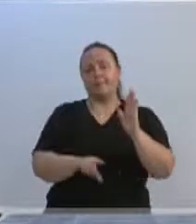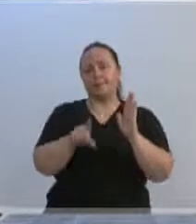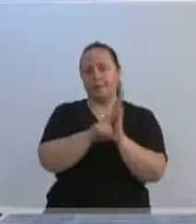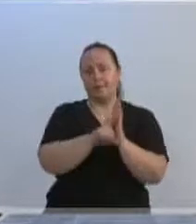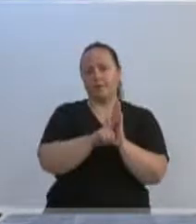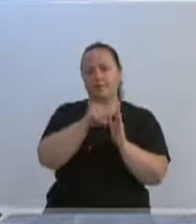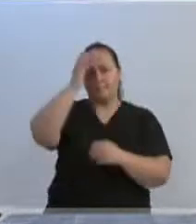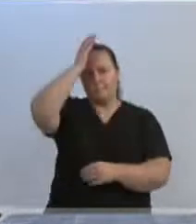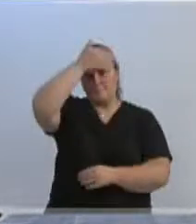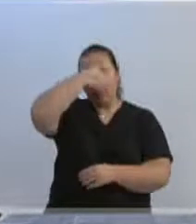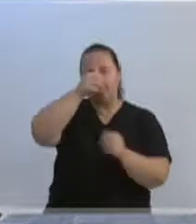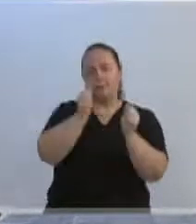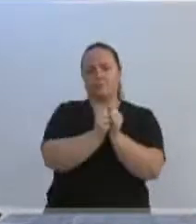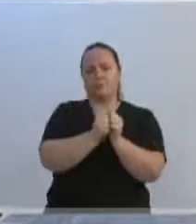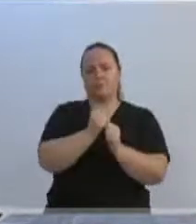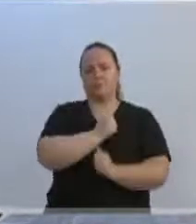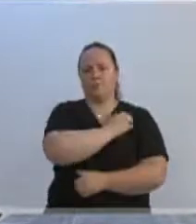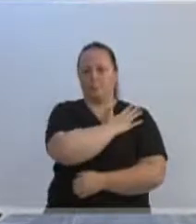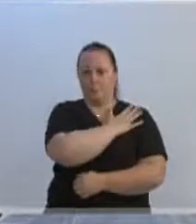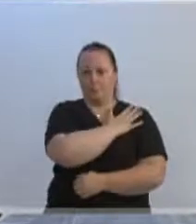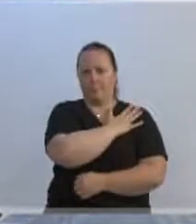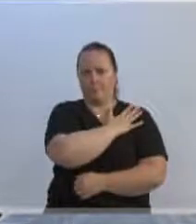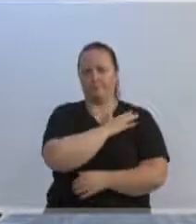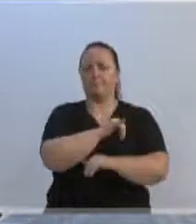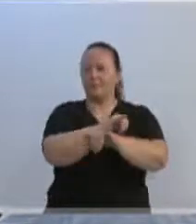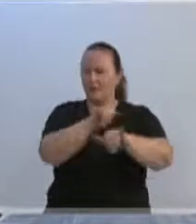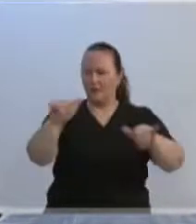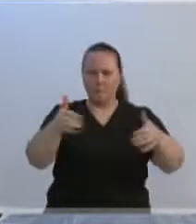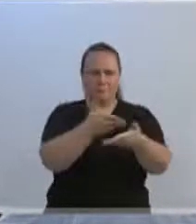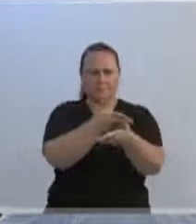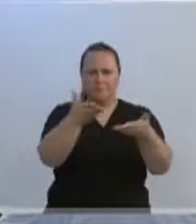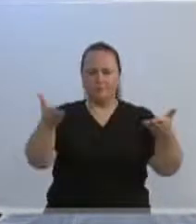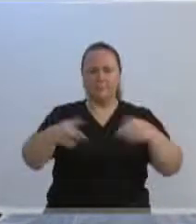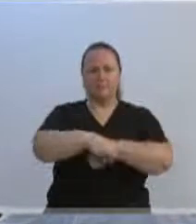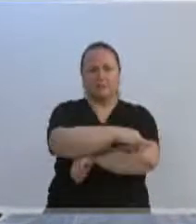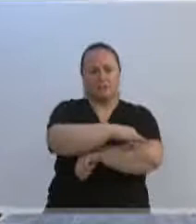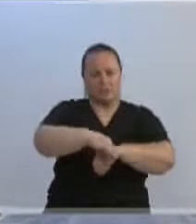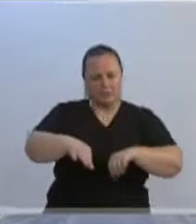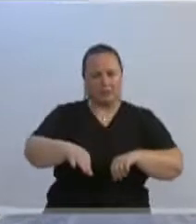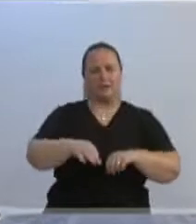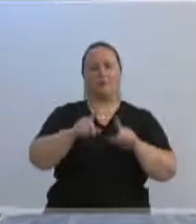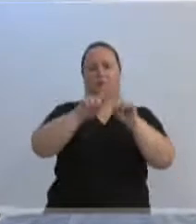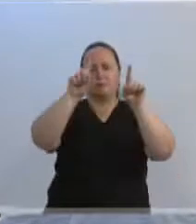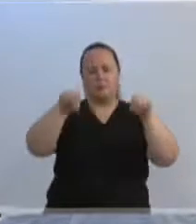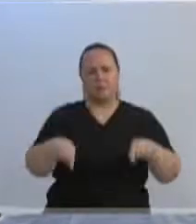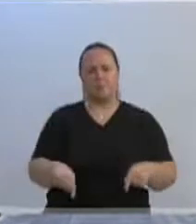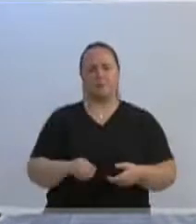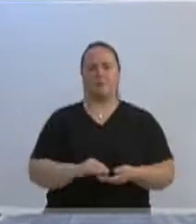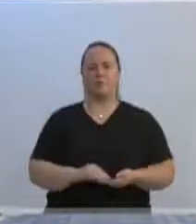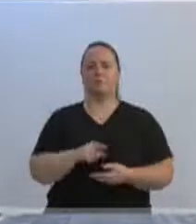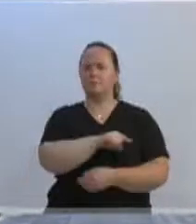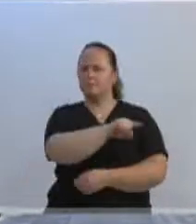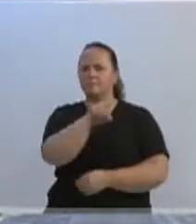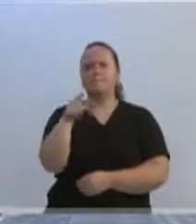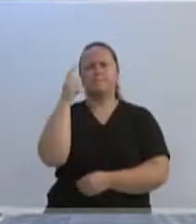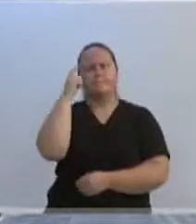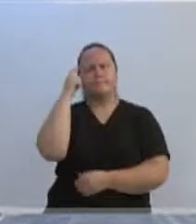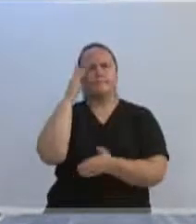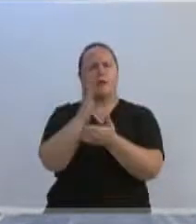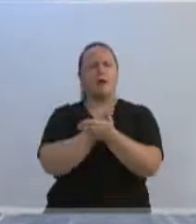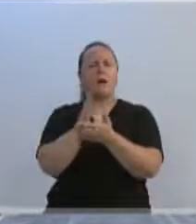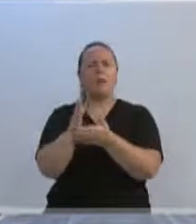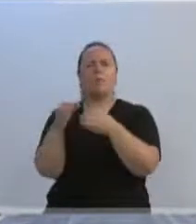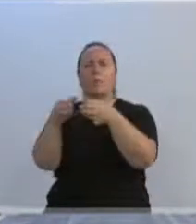branco quero deixar um alerta para todos os engenheiros da prefeitura todos os servidores pensam em algumas classes e